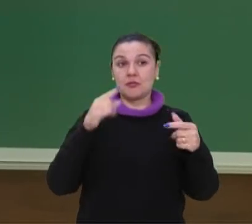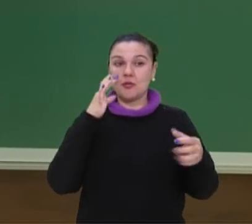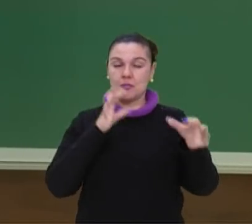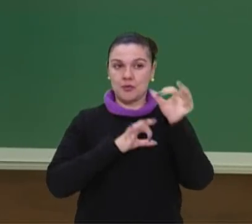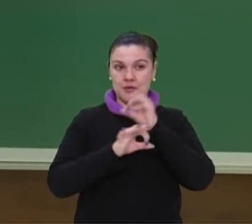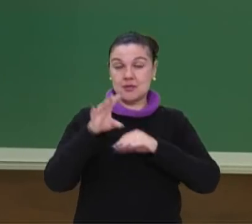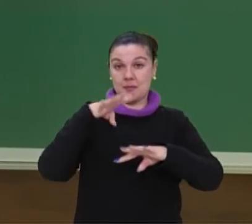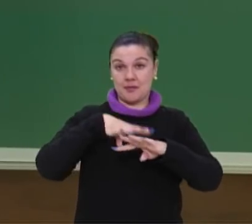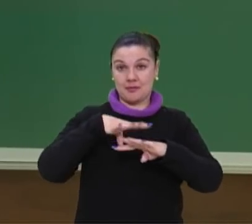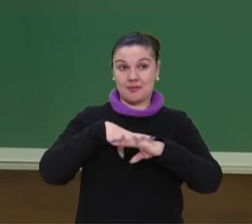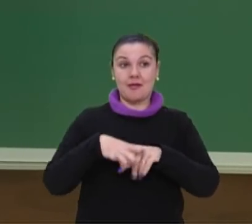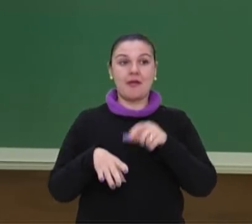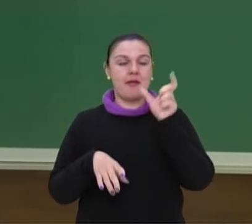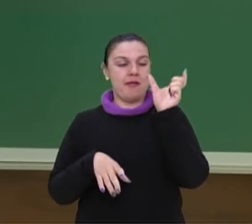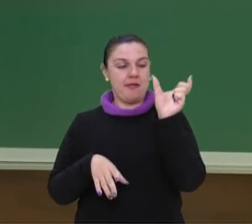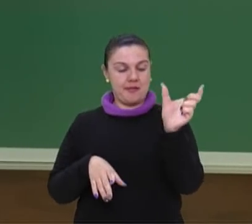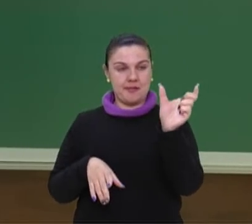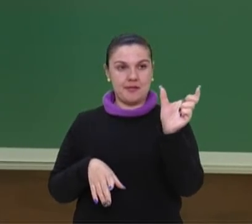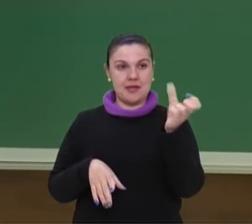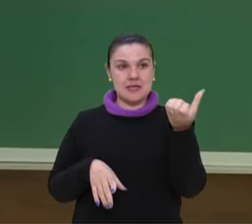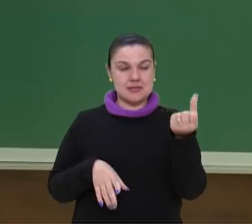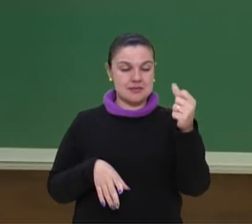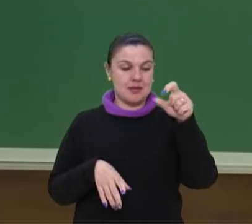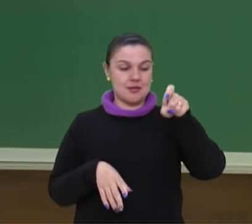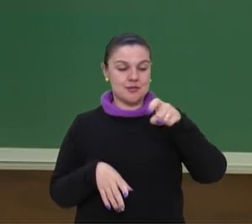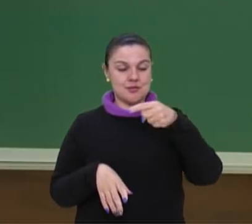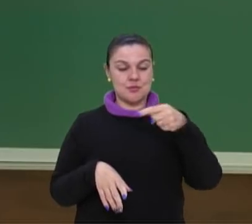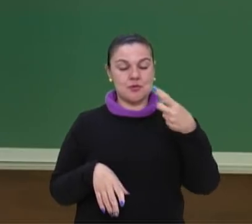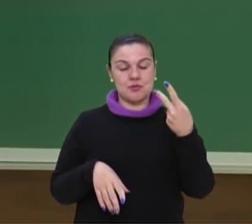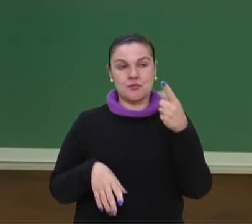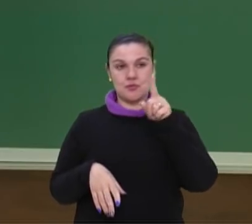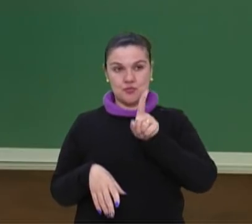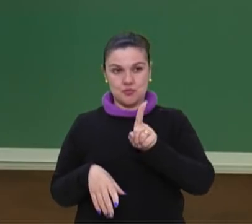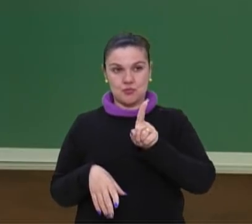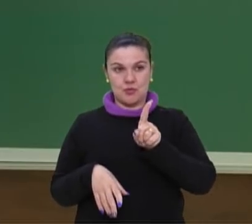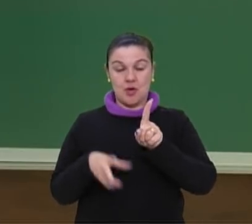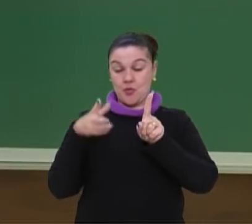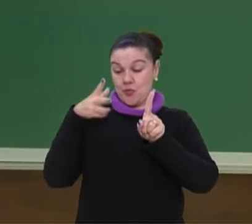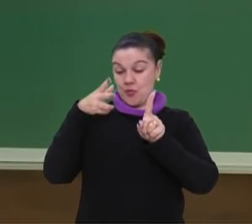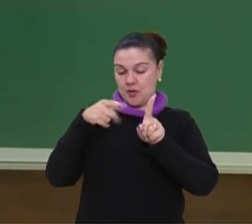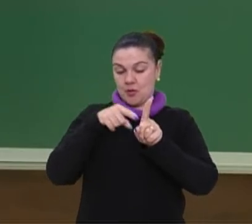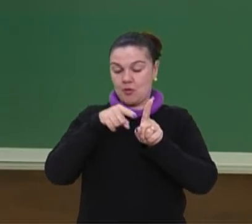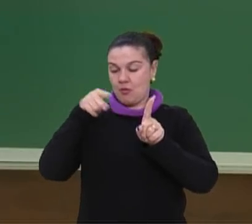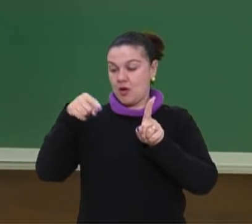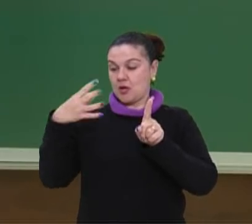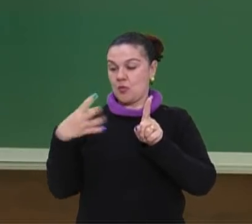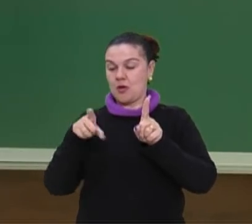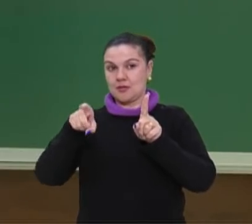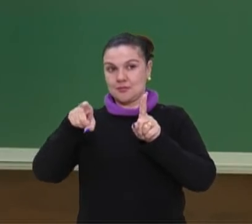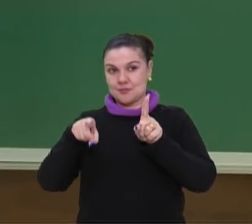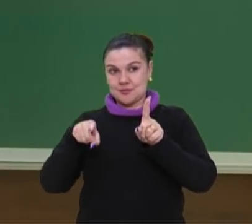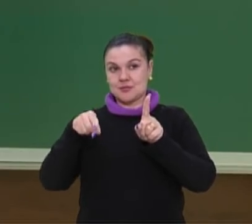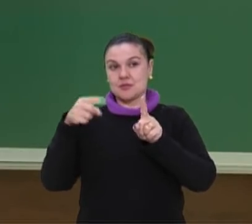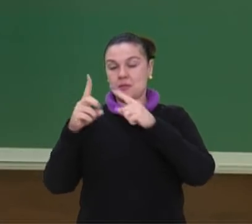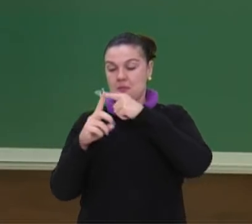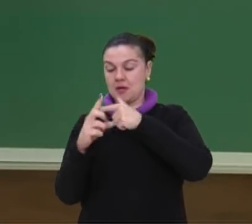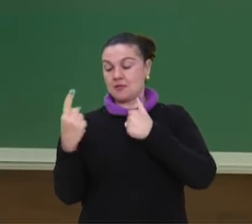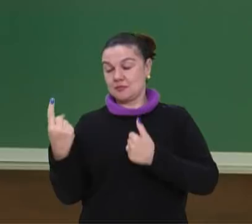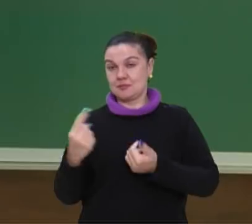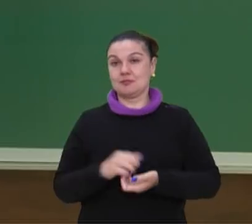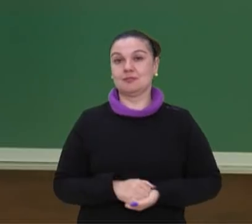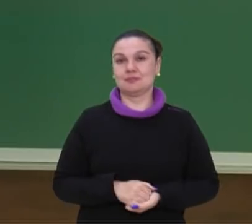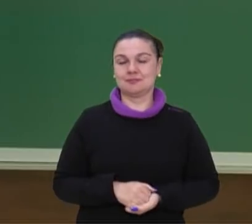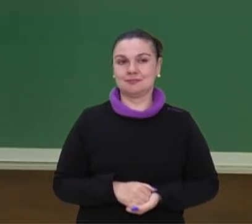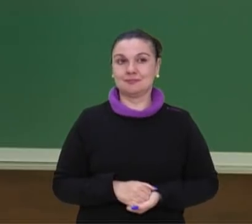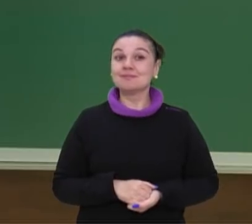matemática. Esse ângulo, 6x menos 21 graus, igual a 4x mais